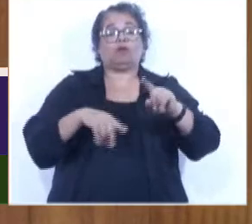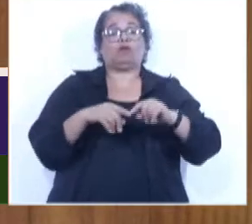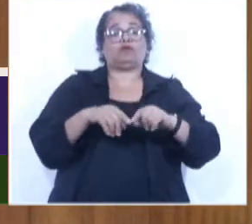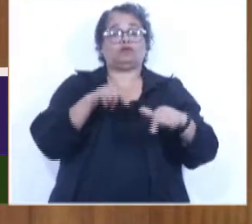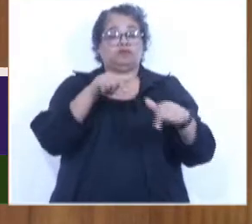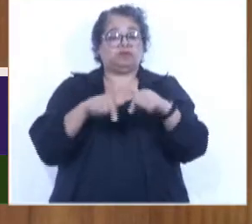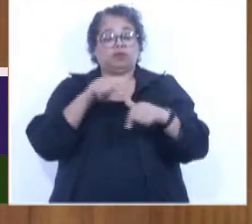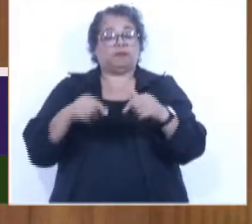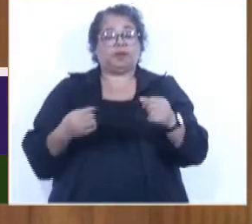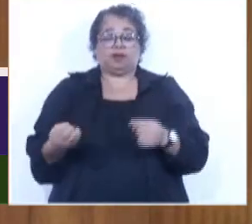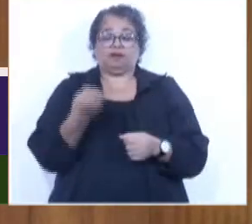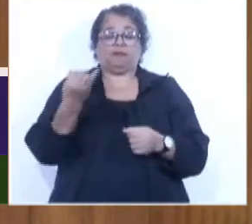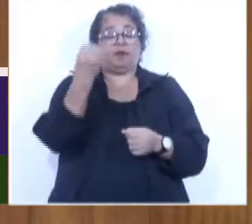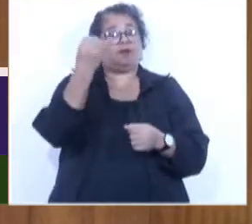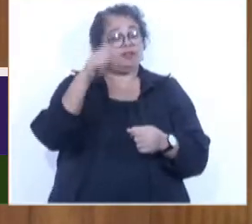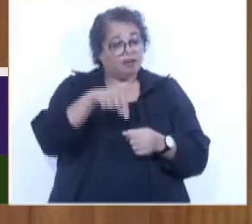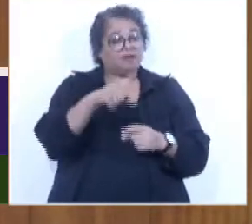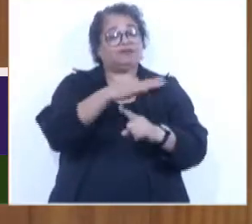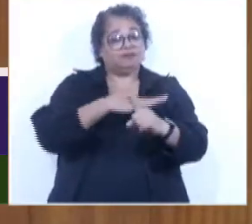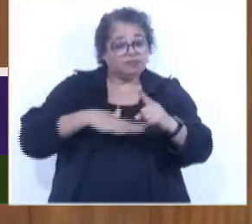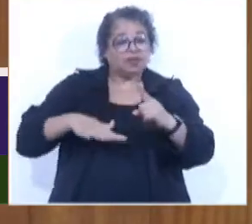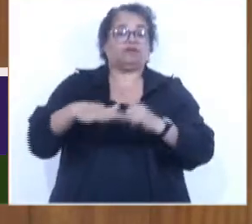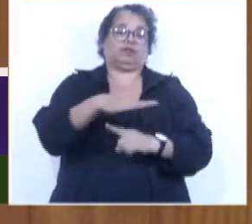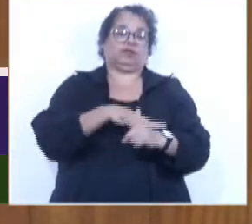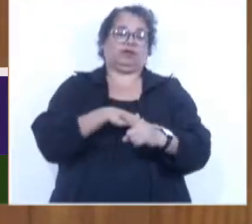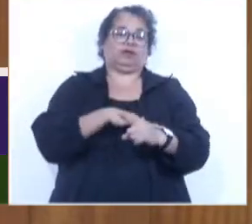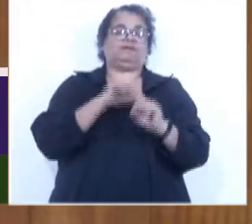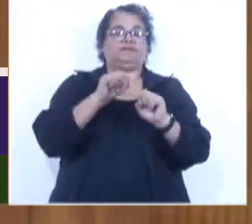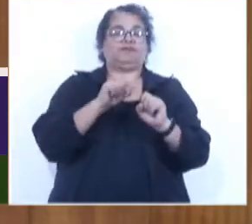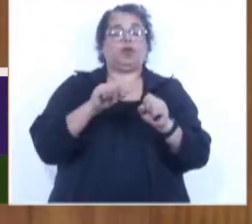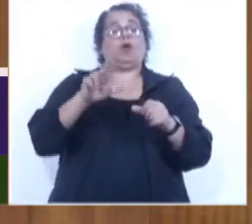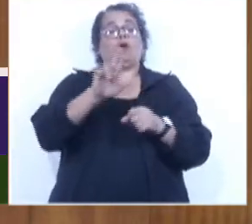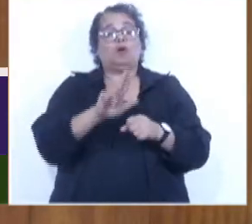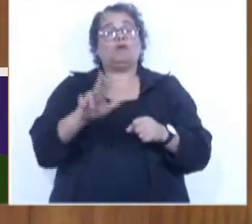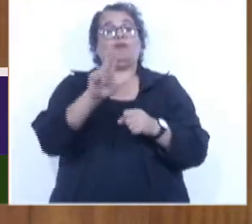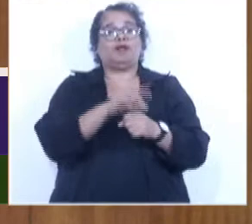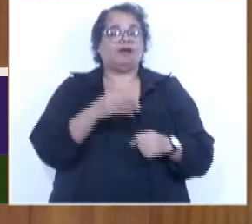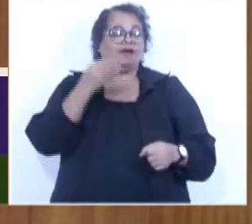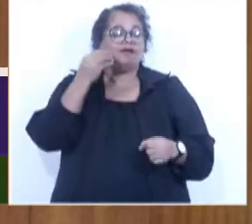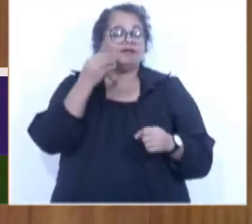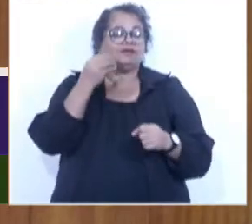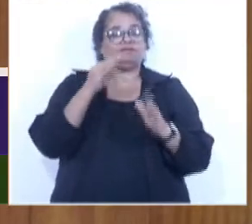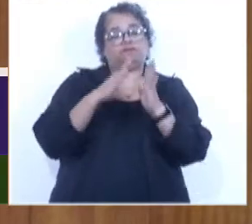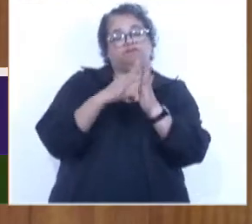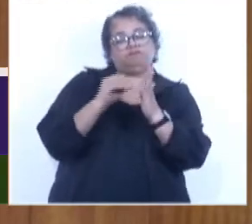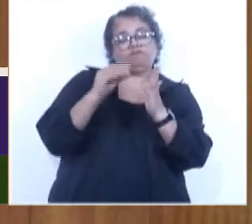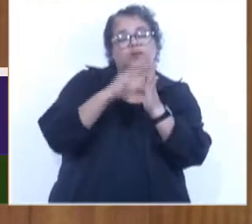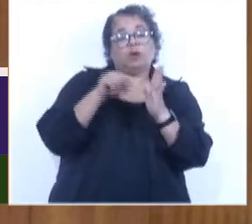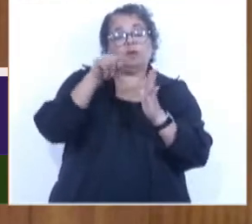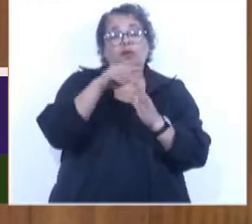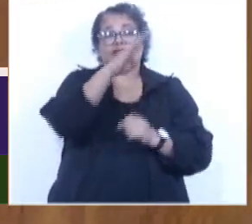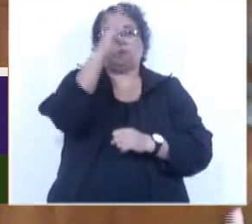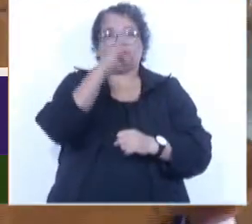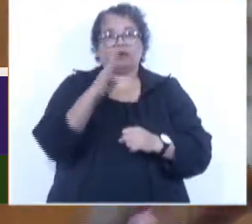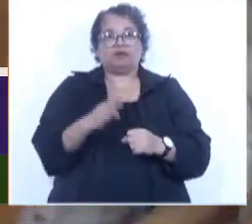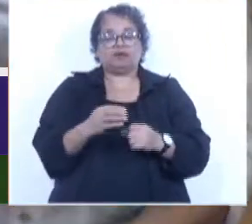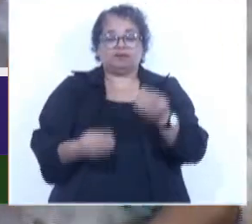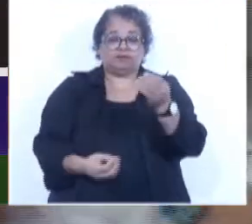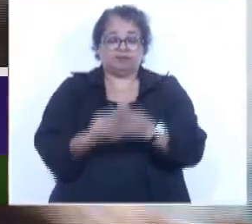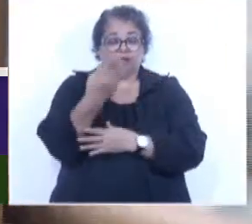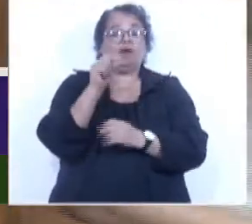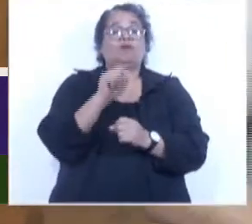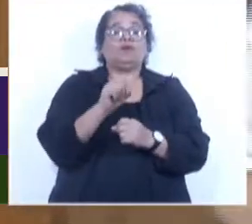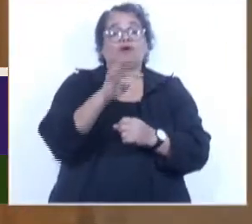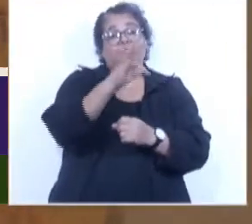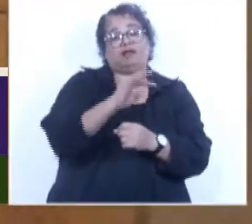serviços é isso que nós queremos Uberlândia dando exemplo para o Brasil ao implementar a tarifa zero e resolveu